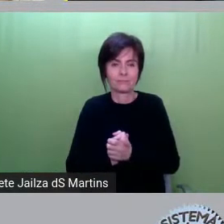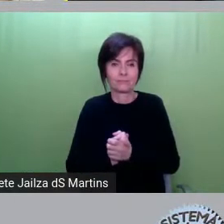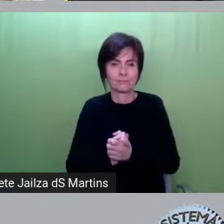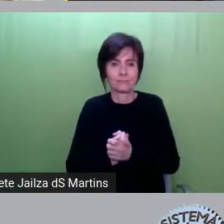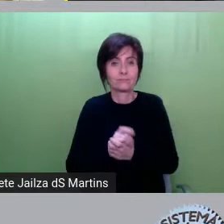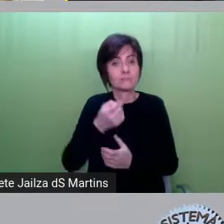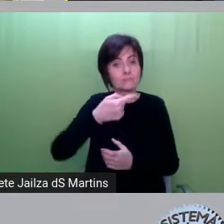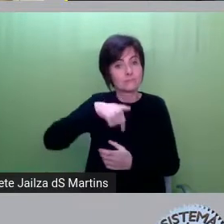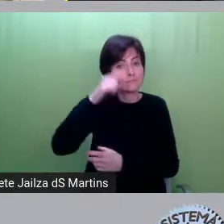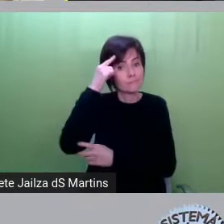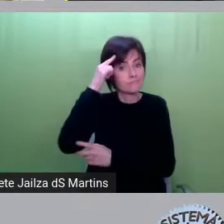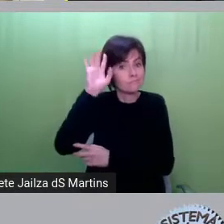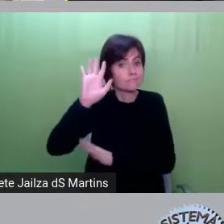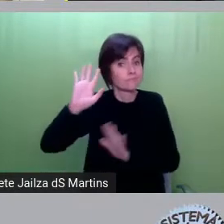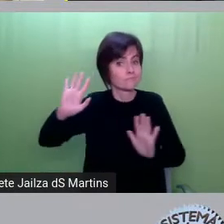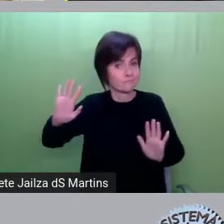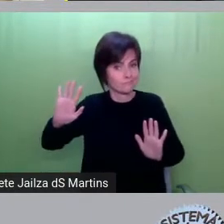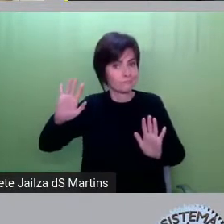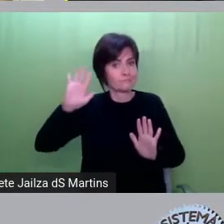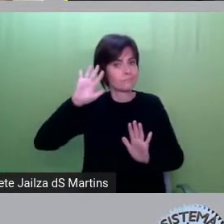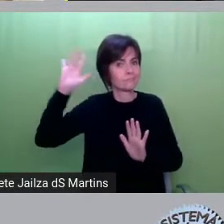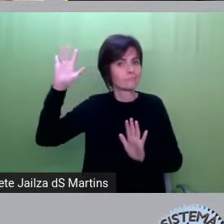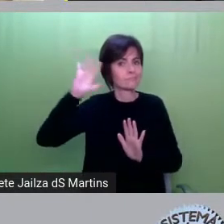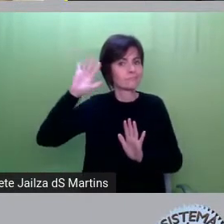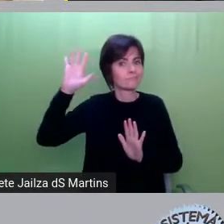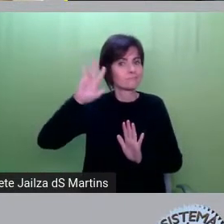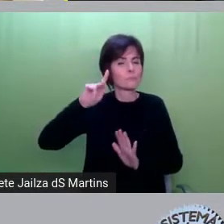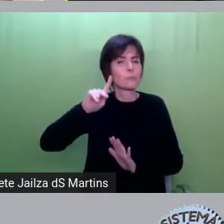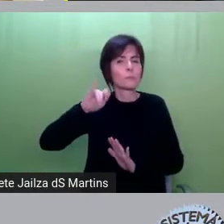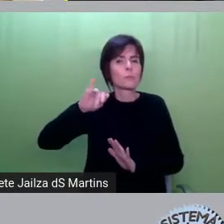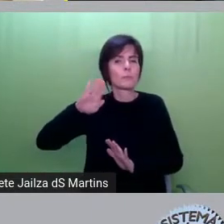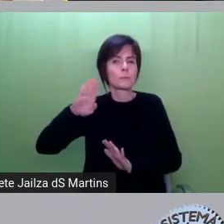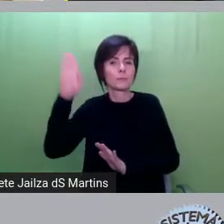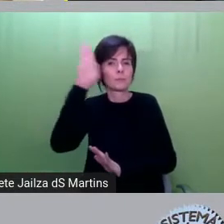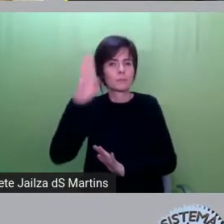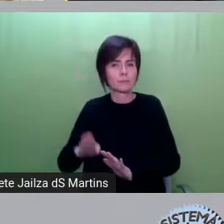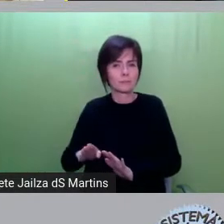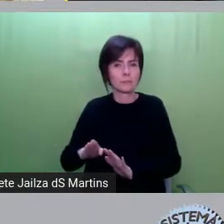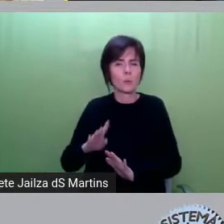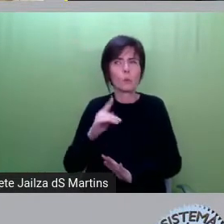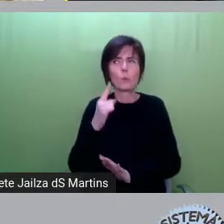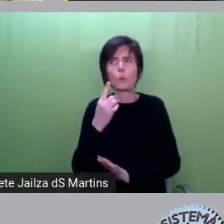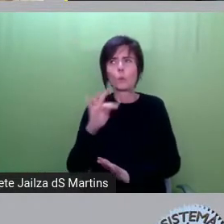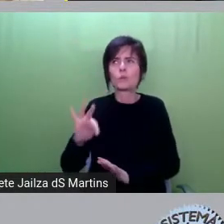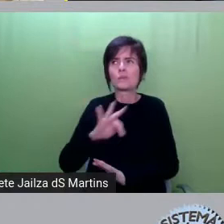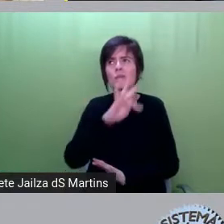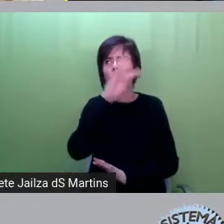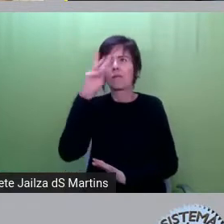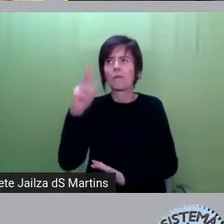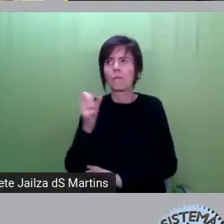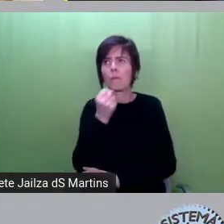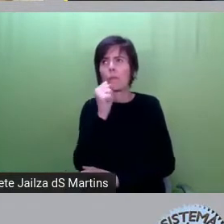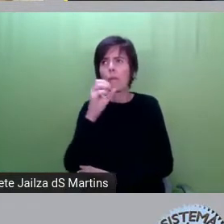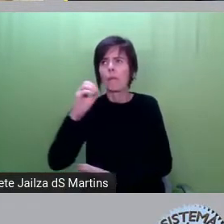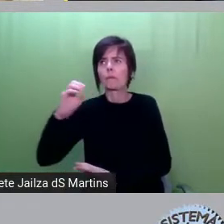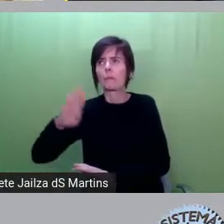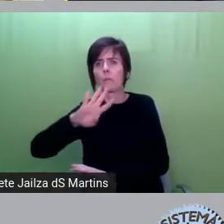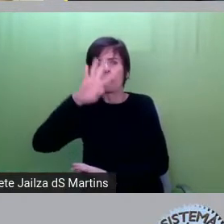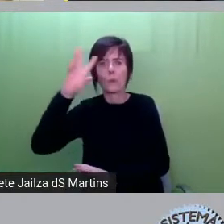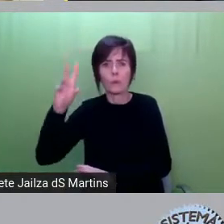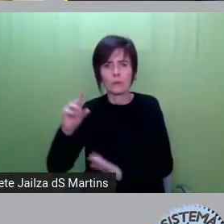Para vocês terem uma ideia, como referência, o PIB brasileiro está na ordem de 1 trilhão e 800 bilhões de dólares.